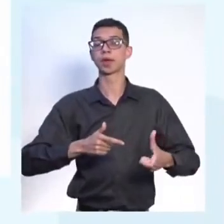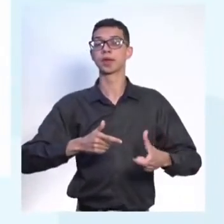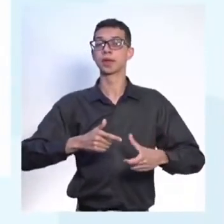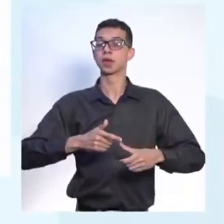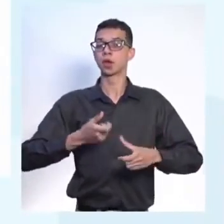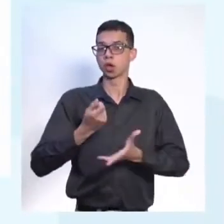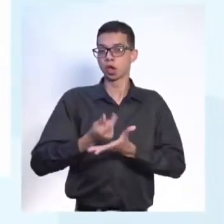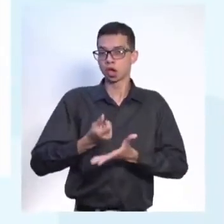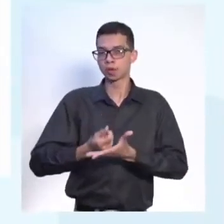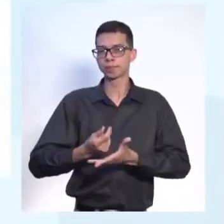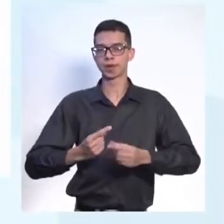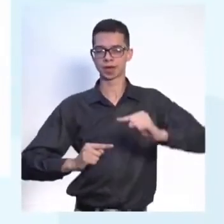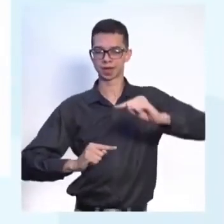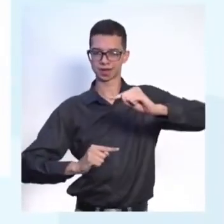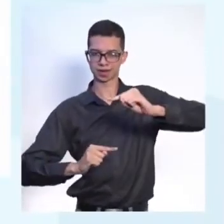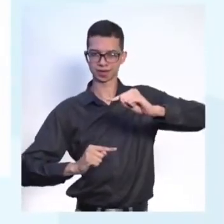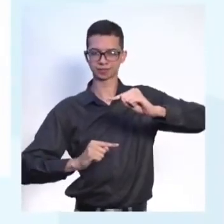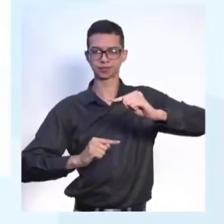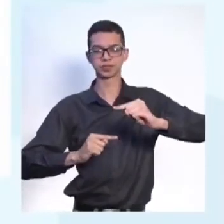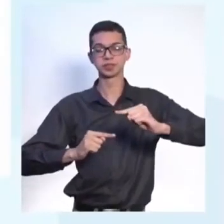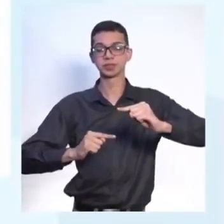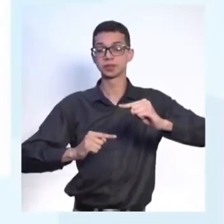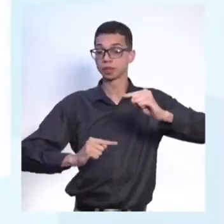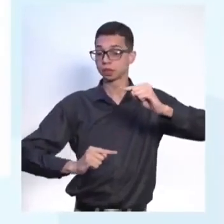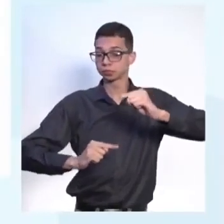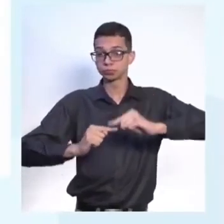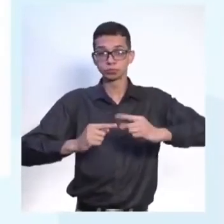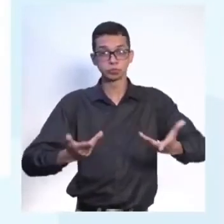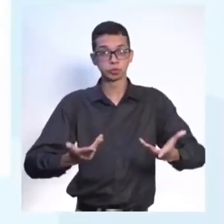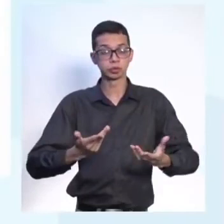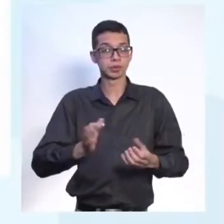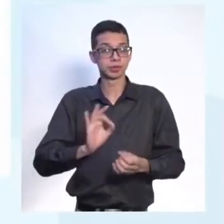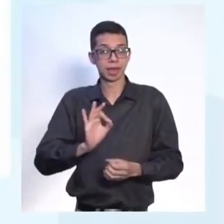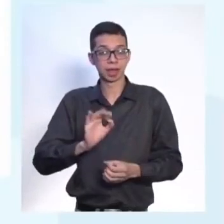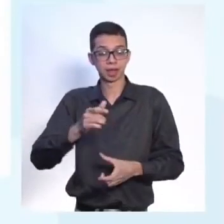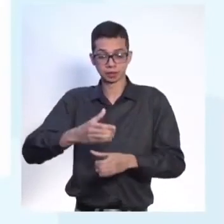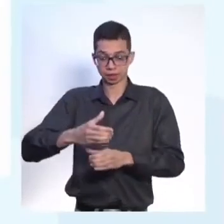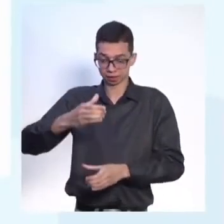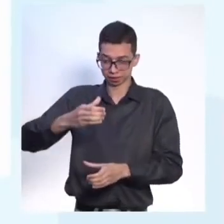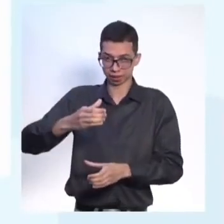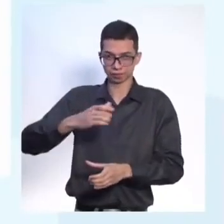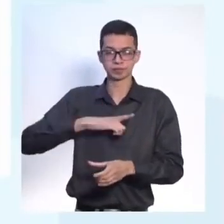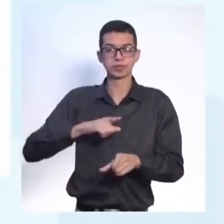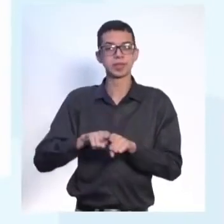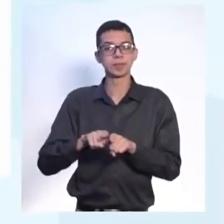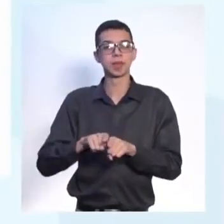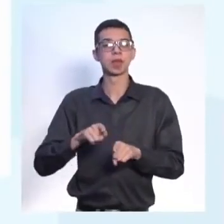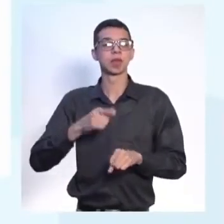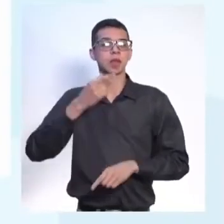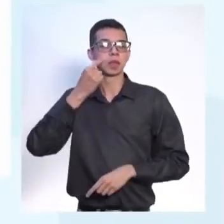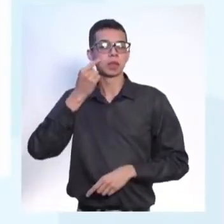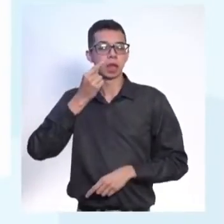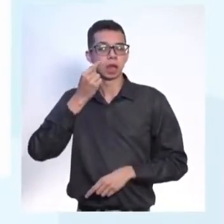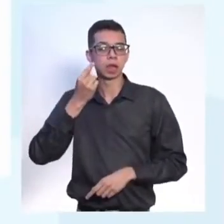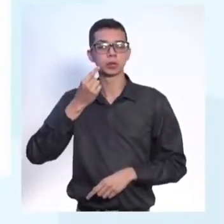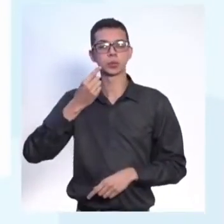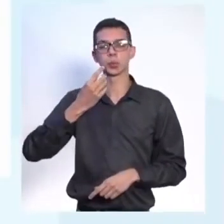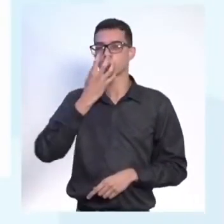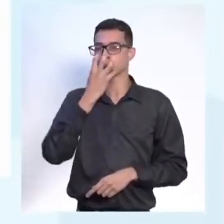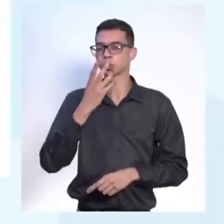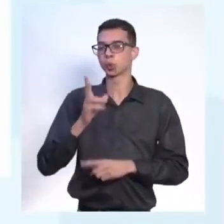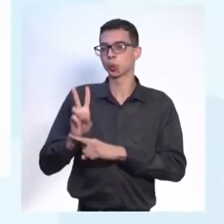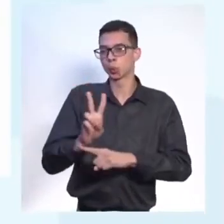garrafas vazias, castadores de gatos, cães e galos, mandigueiros, catadores de ervas medicinais, enfim,